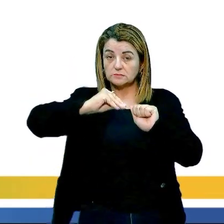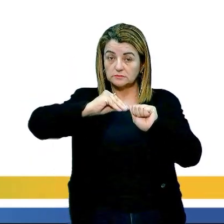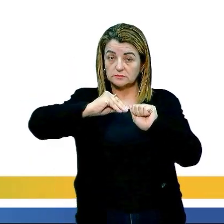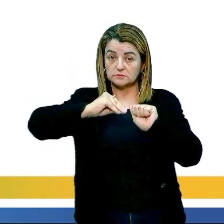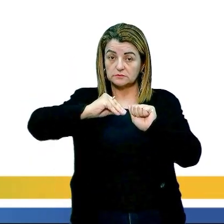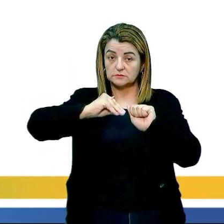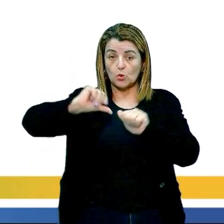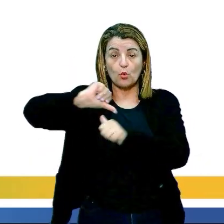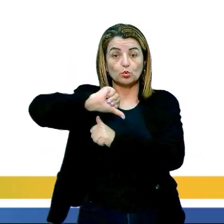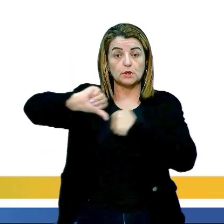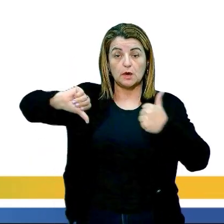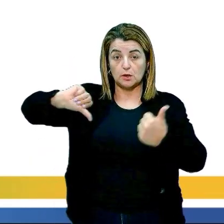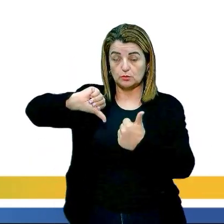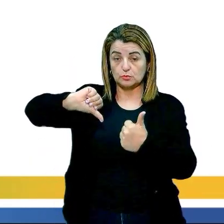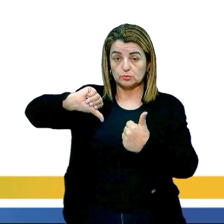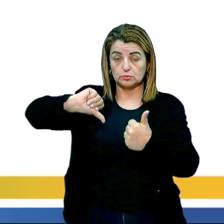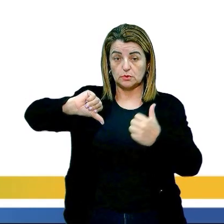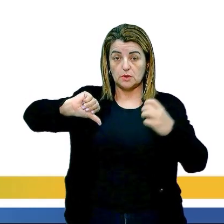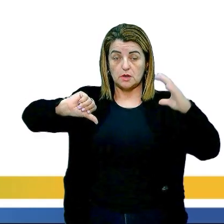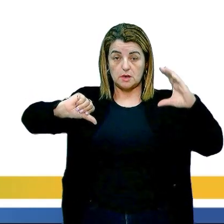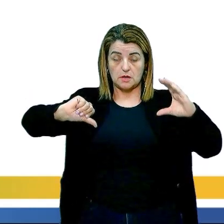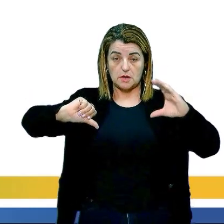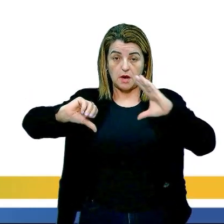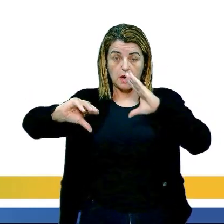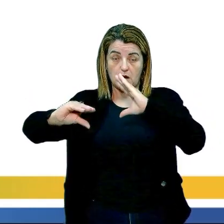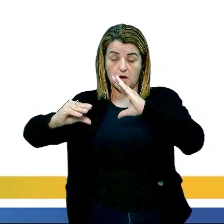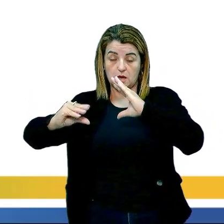Não, é o contrário. Ok?